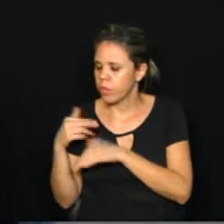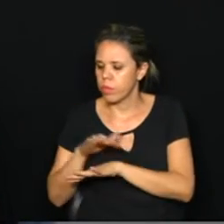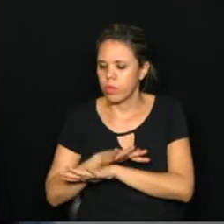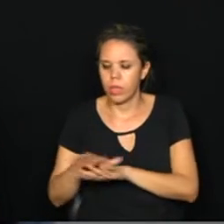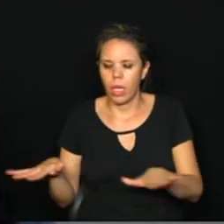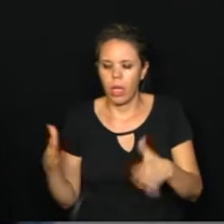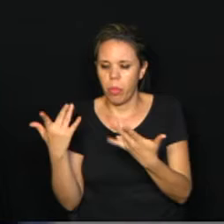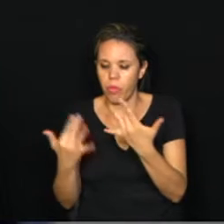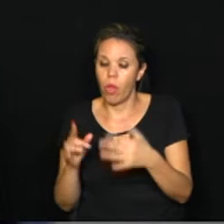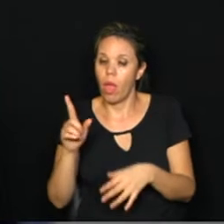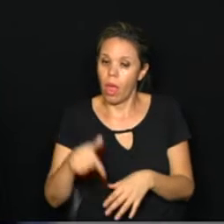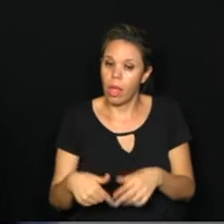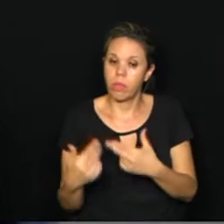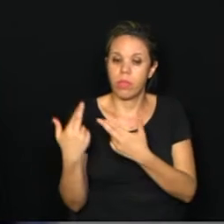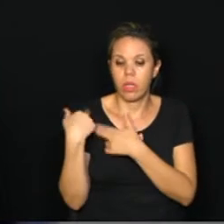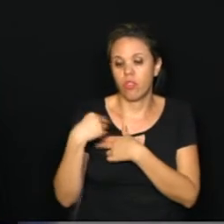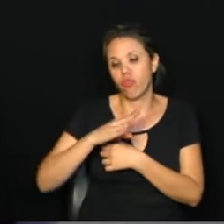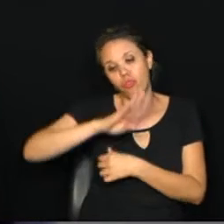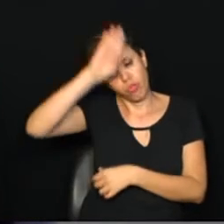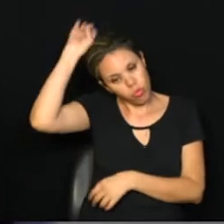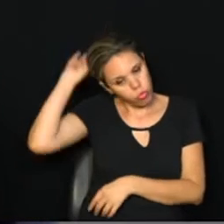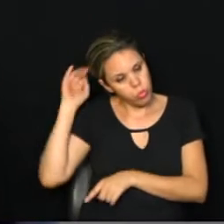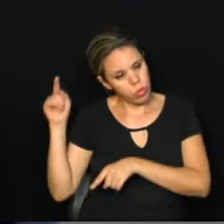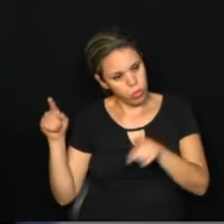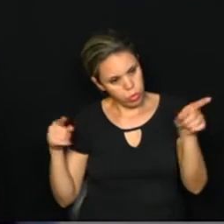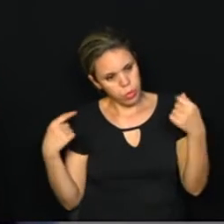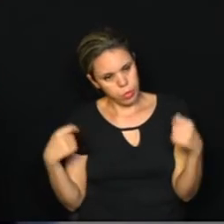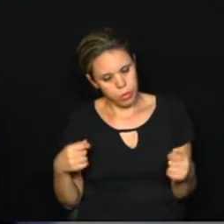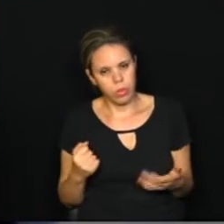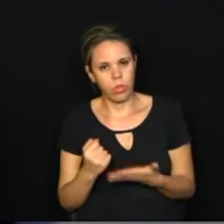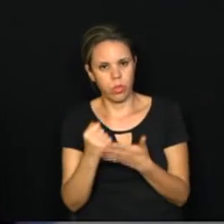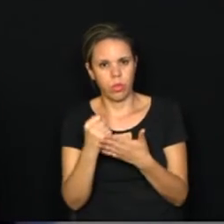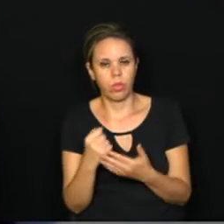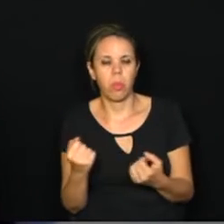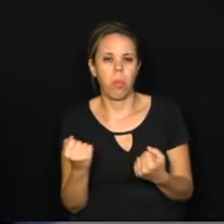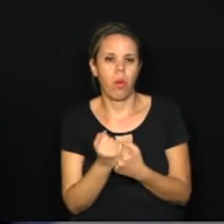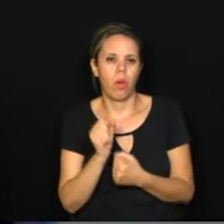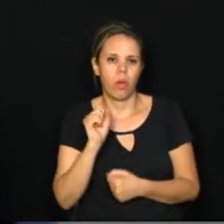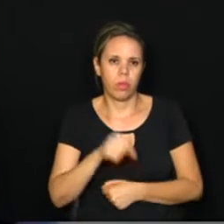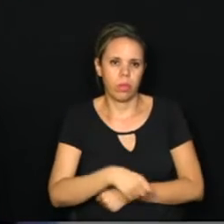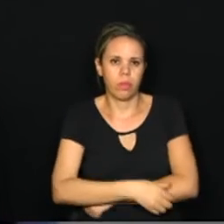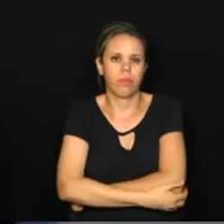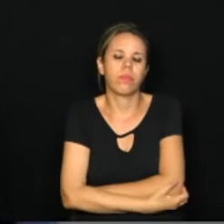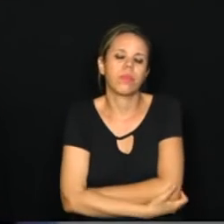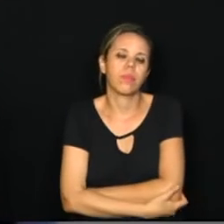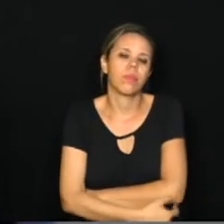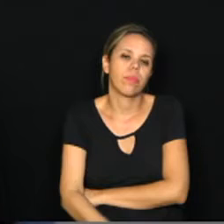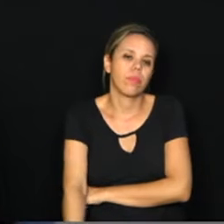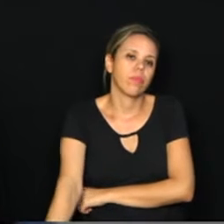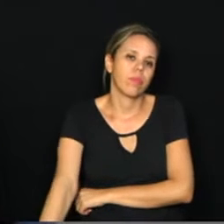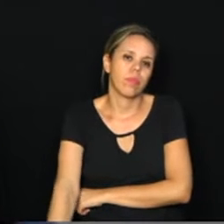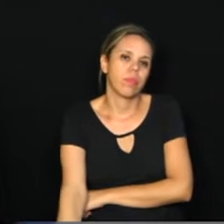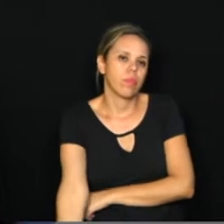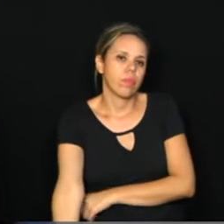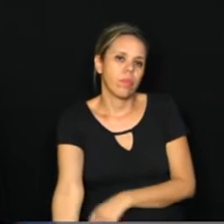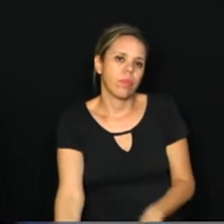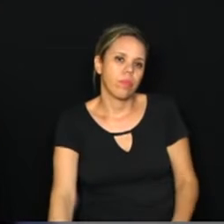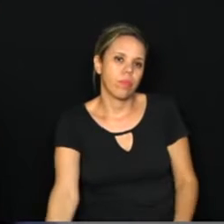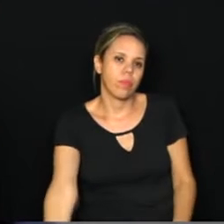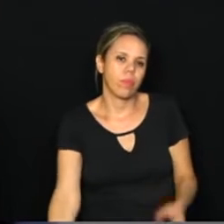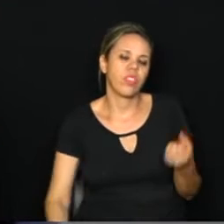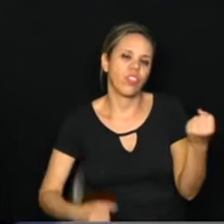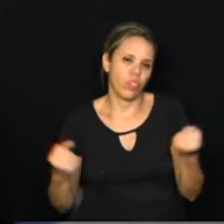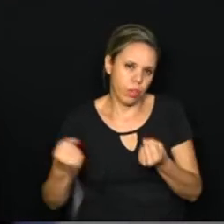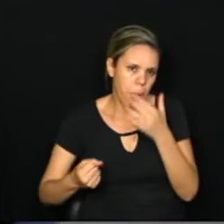do Corpo de Bombeiros e sempre que necessário será dado o apoio de